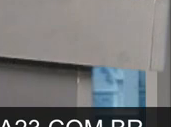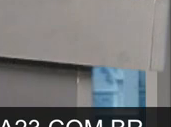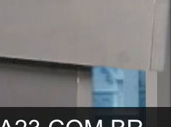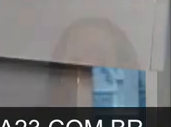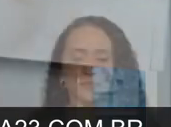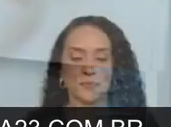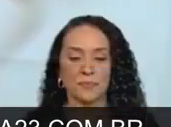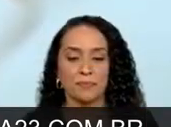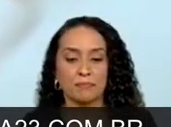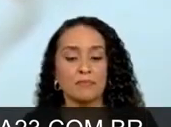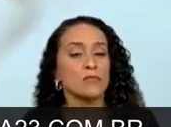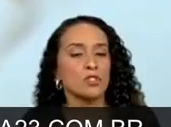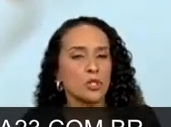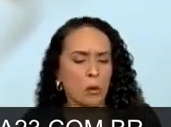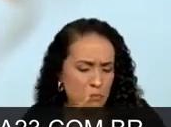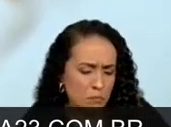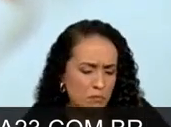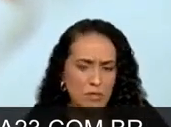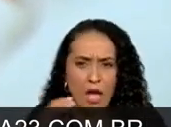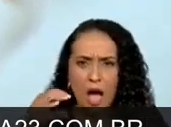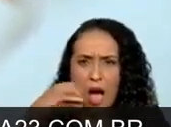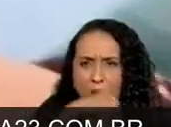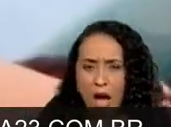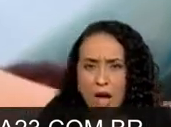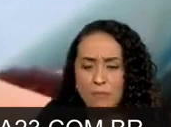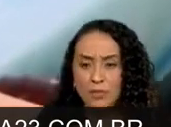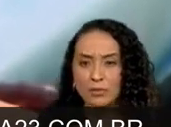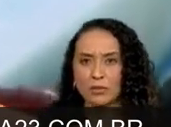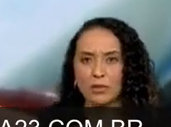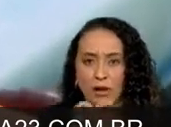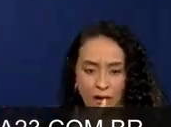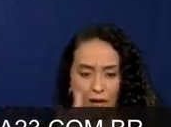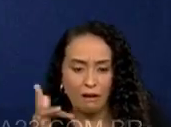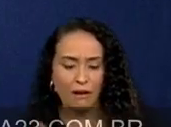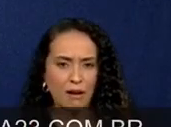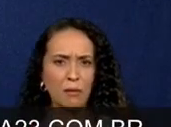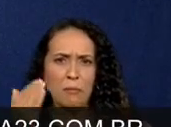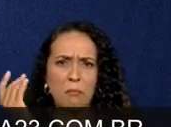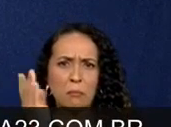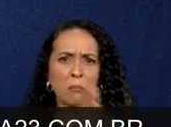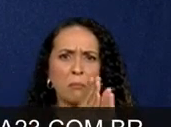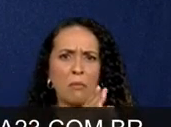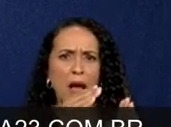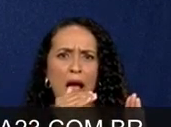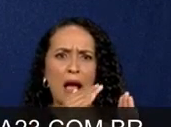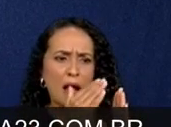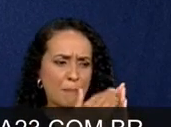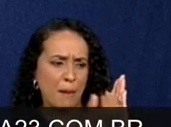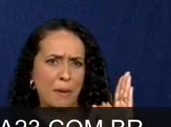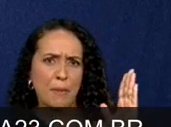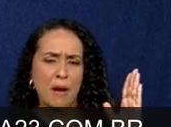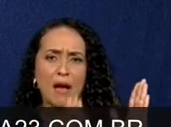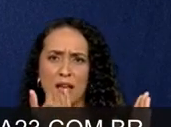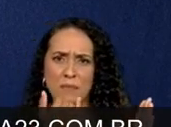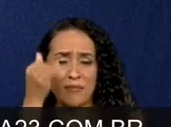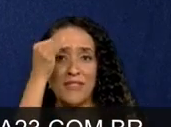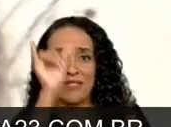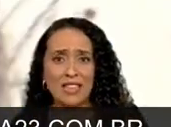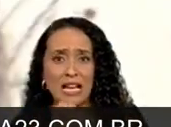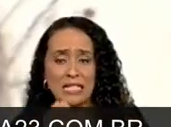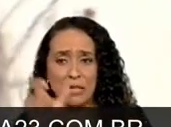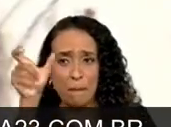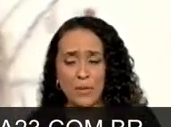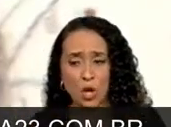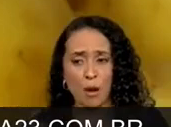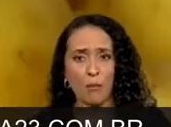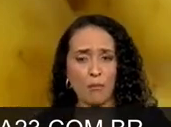só. Basta uns minutinhos nas redes sociais para encontrar listas de alimentos que devem ser evitados por quem foi diagnosticado